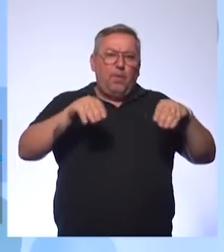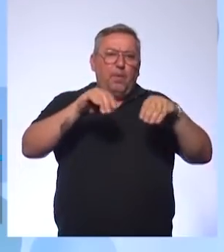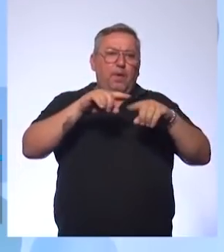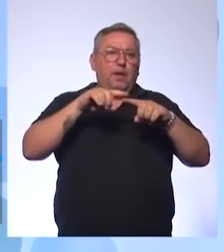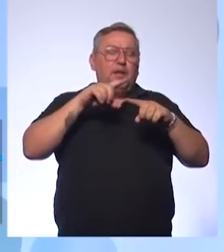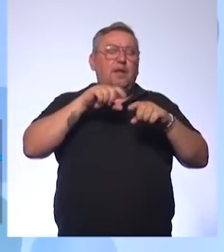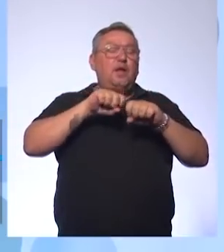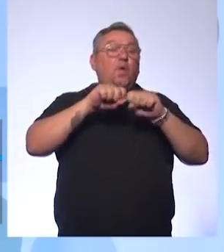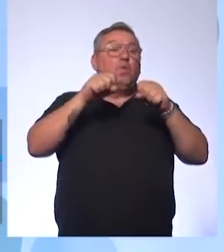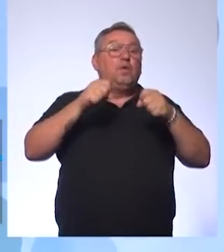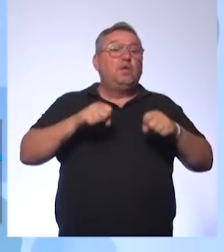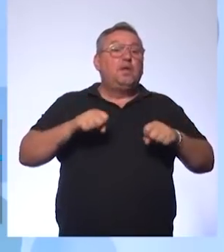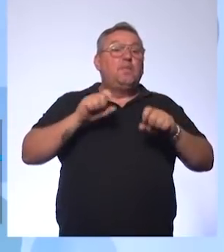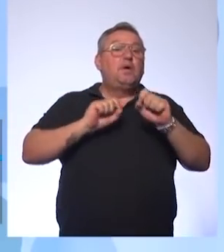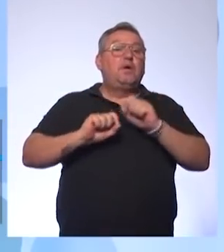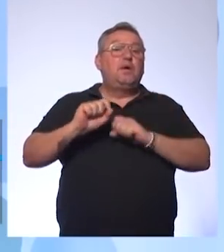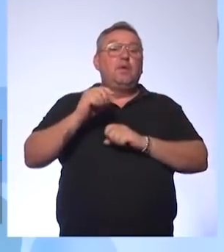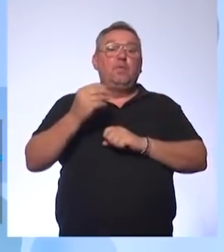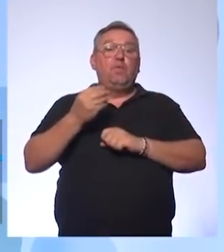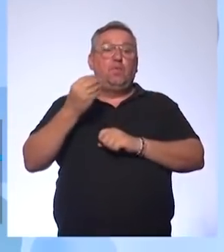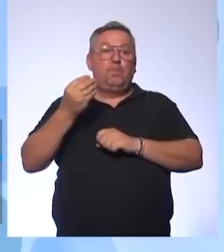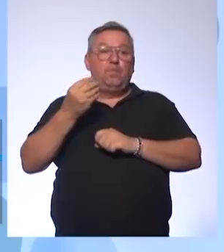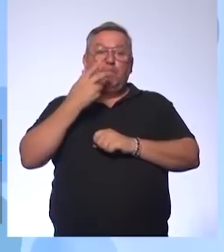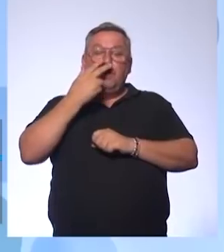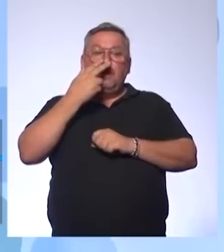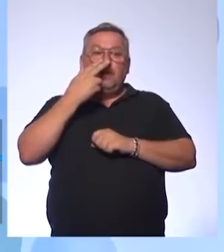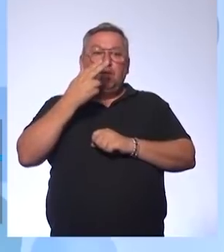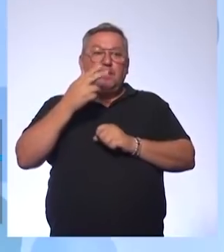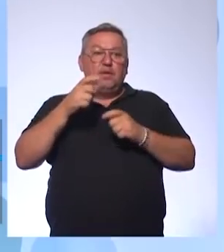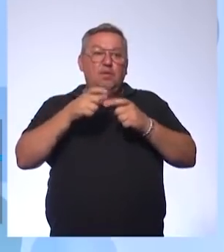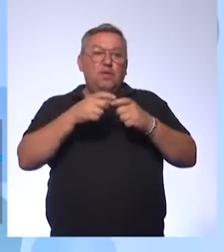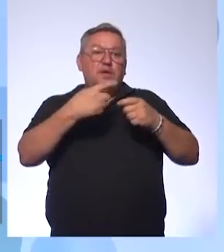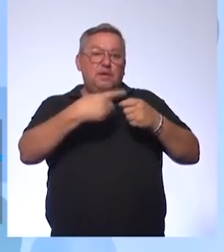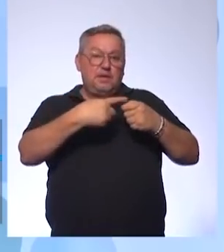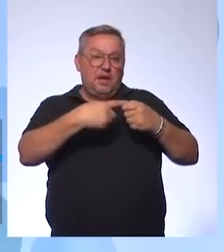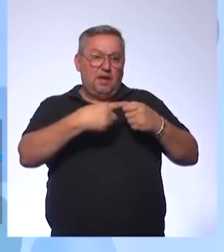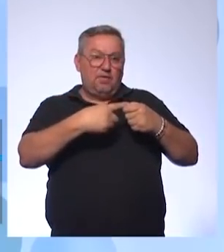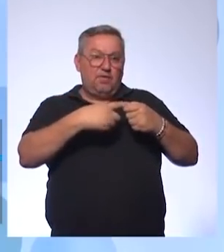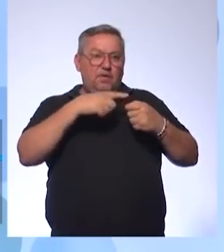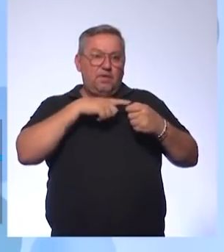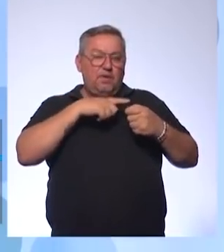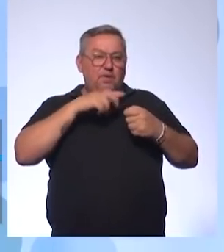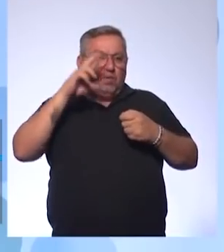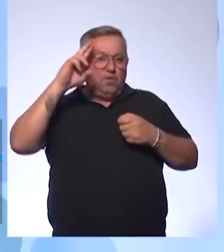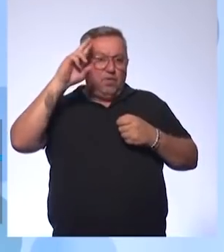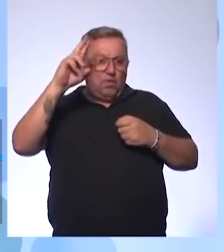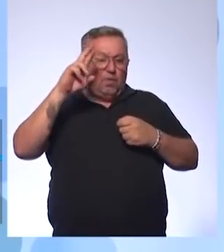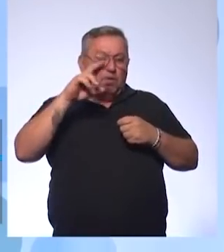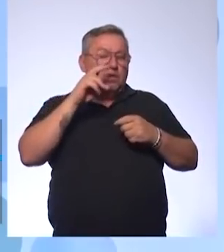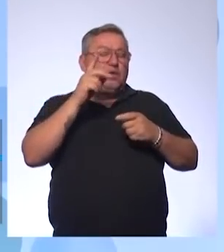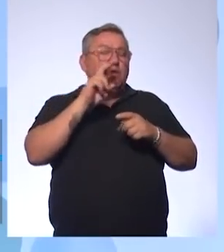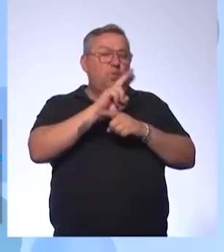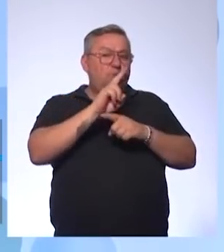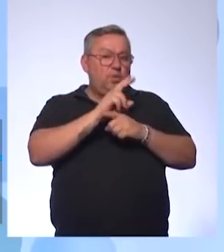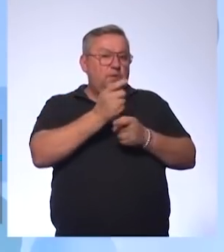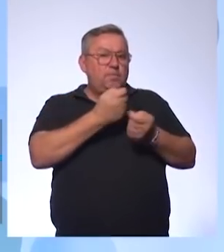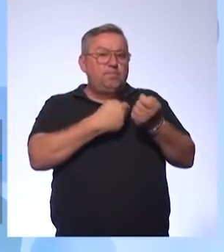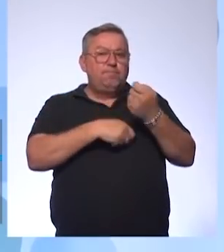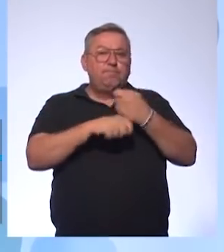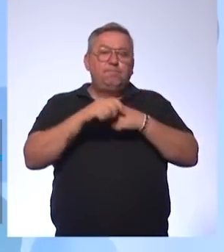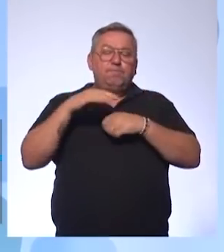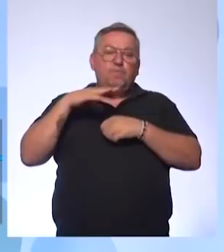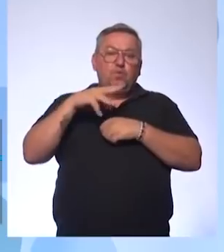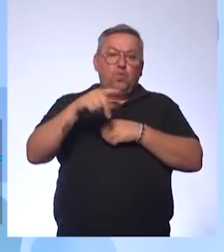um sistema que funciona como se fosse uma pequena cidade. Então, ali eu tenho um senhor feudal que administra tudo. Tenho